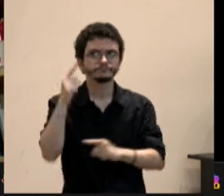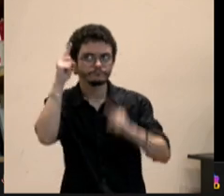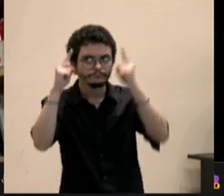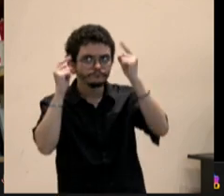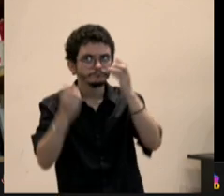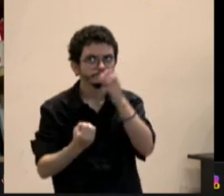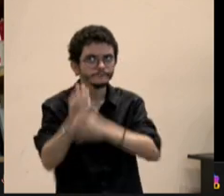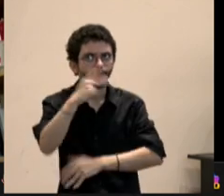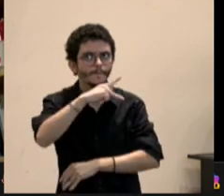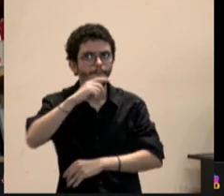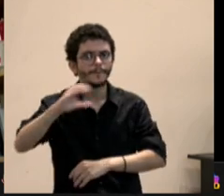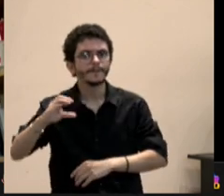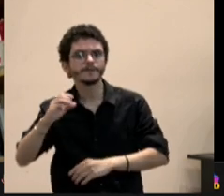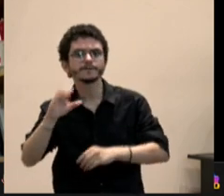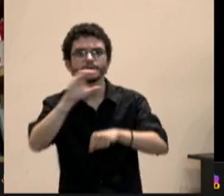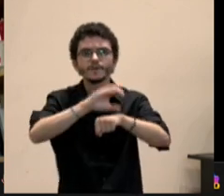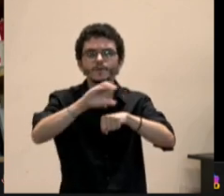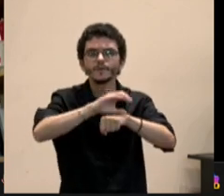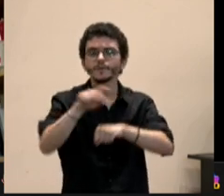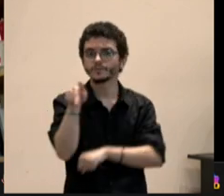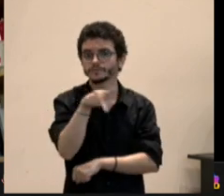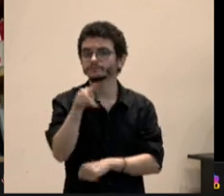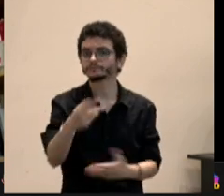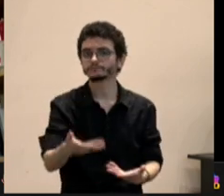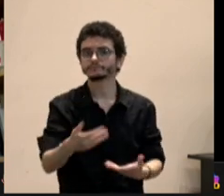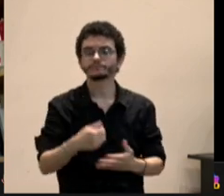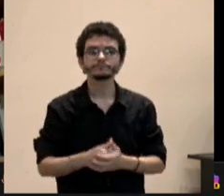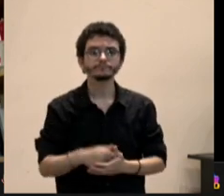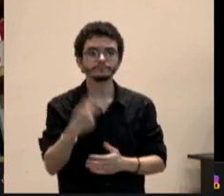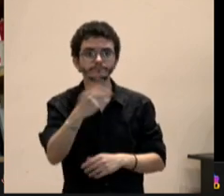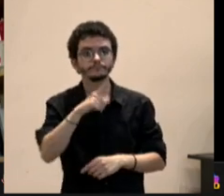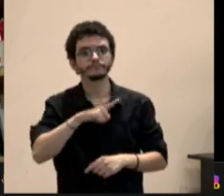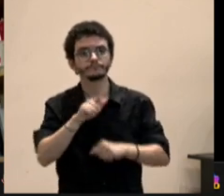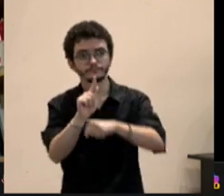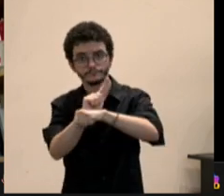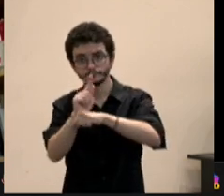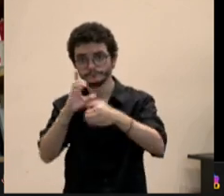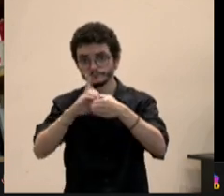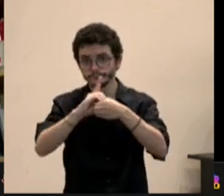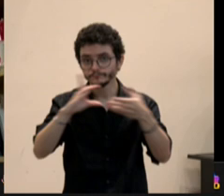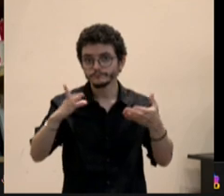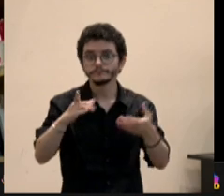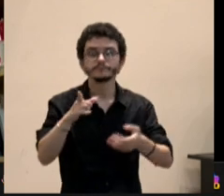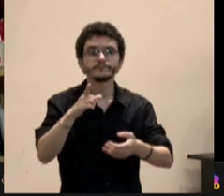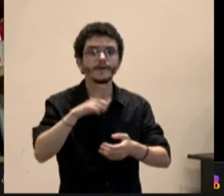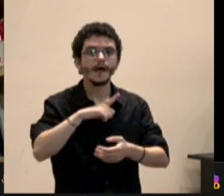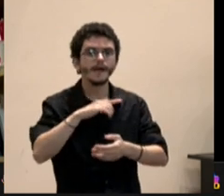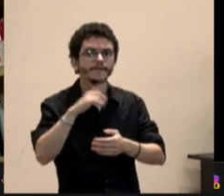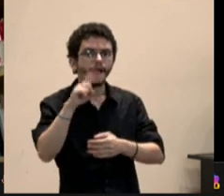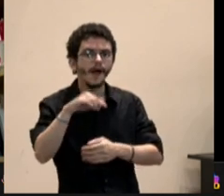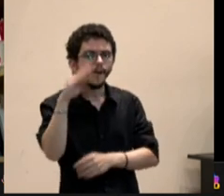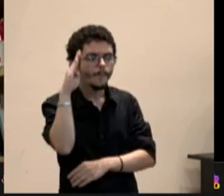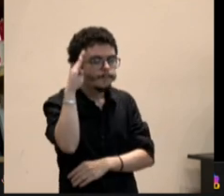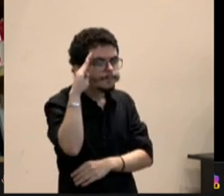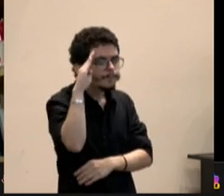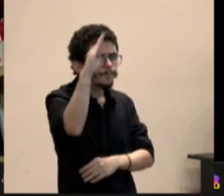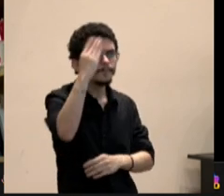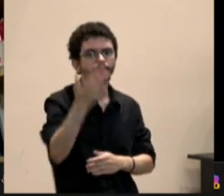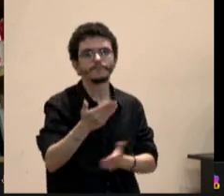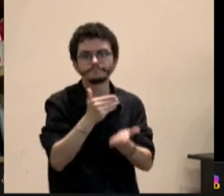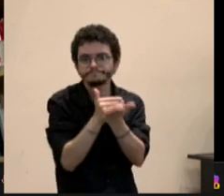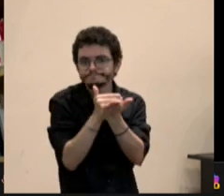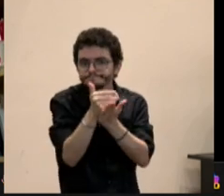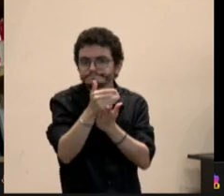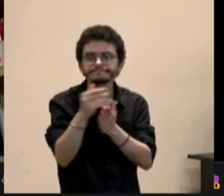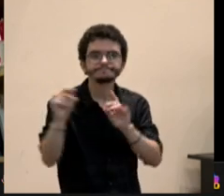dos PPCs dos cursos de licenciatura, ela tem a gestão democrática como um princípio para pensar a